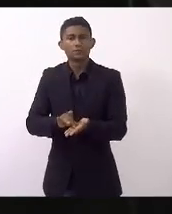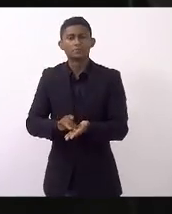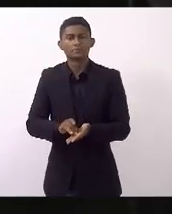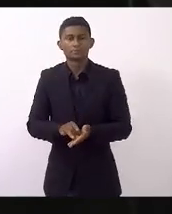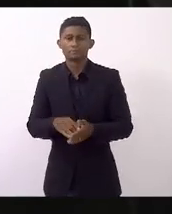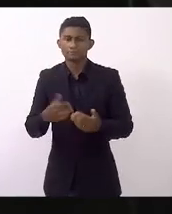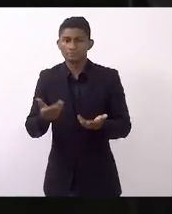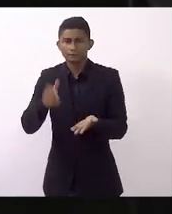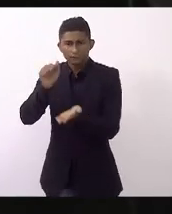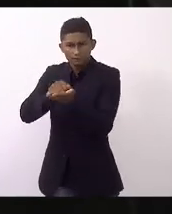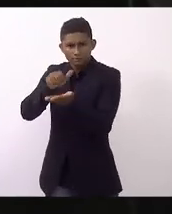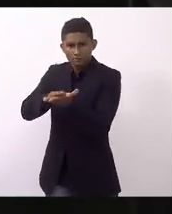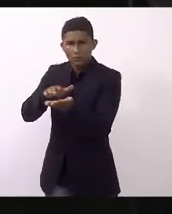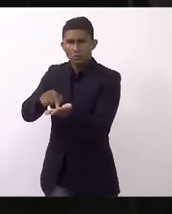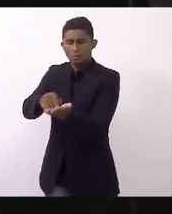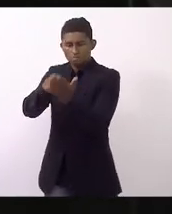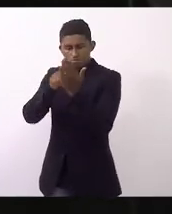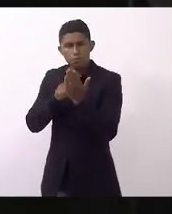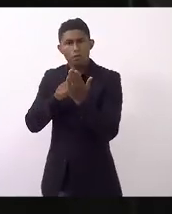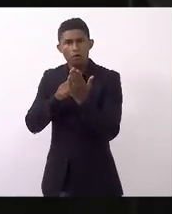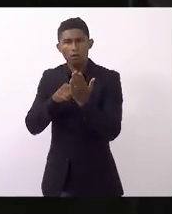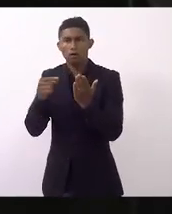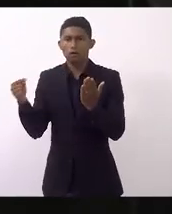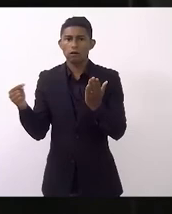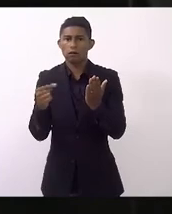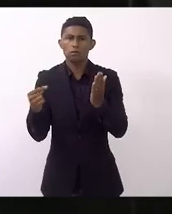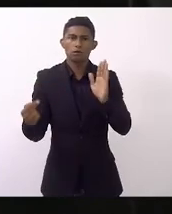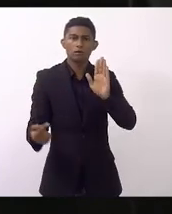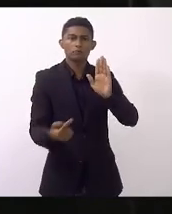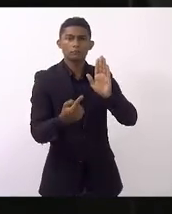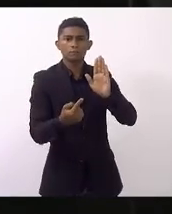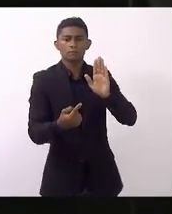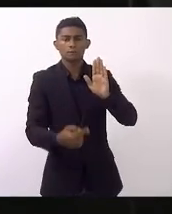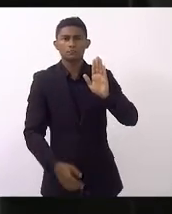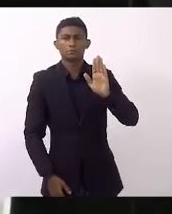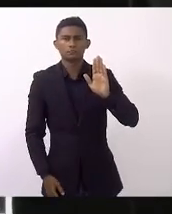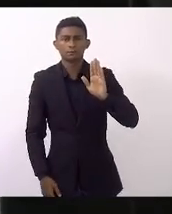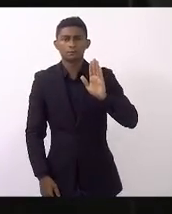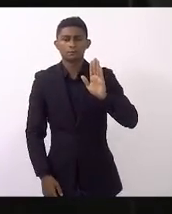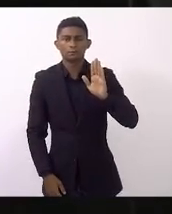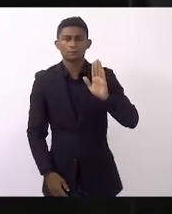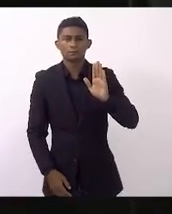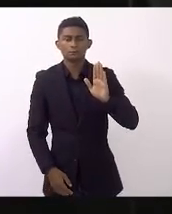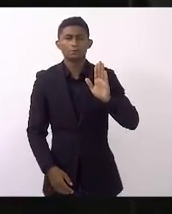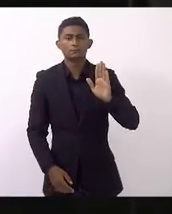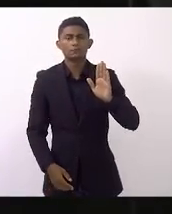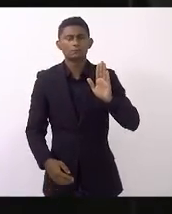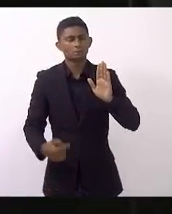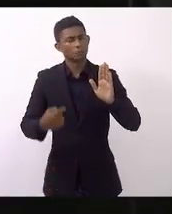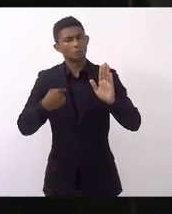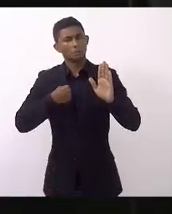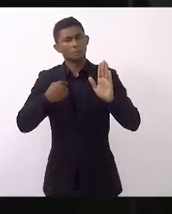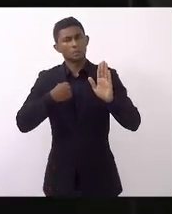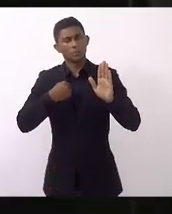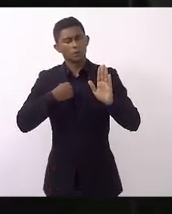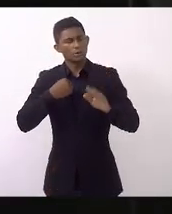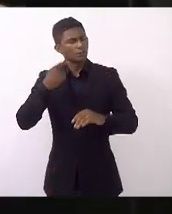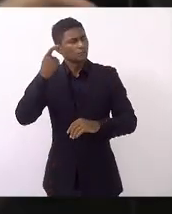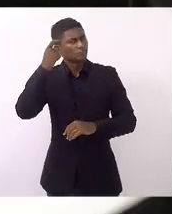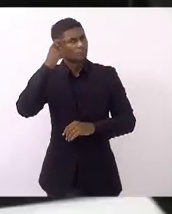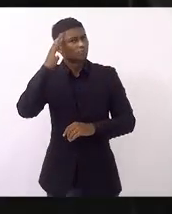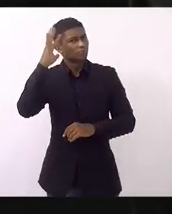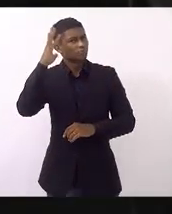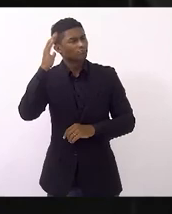Tais denúncias que me traz também tamanha estranheza, que quando eu